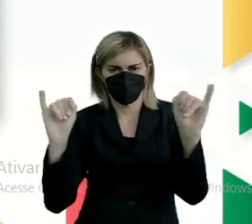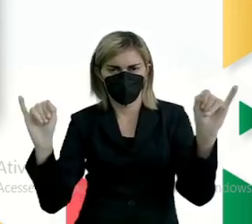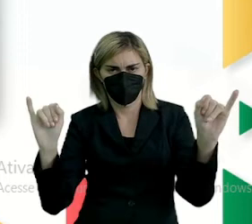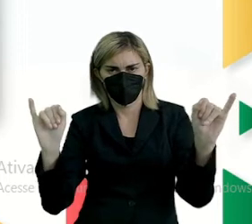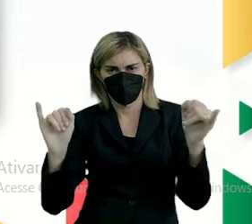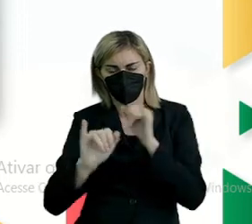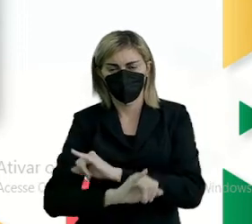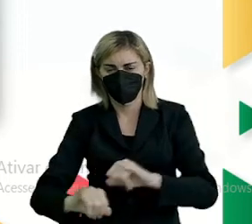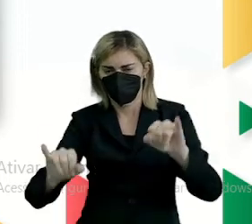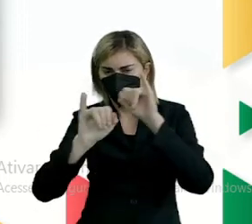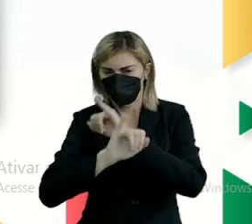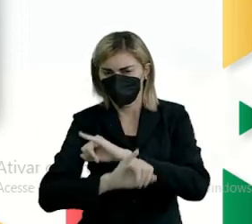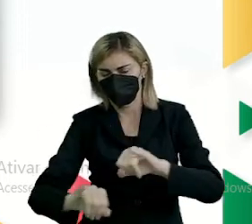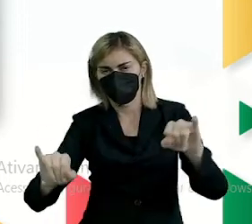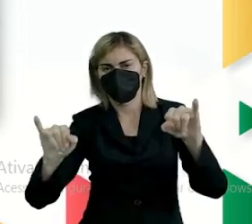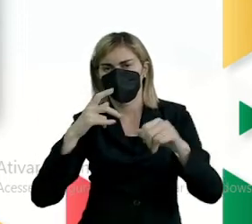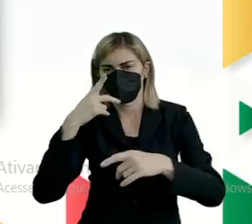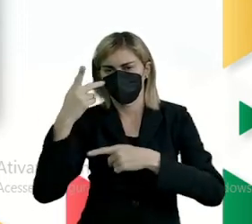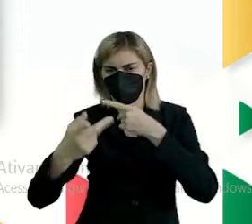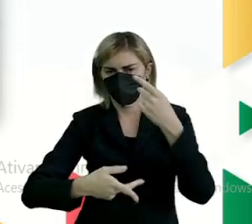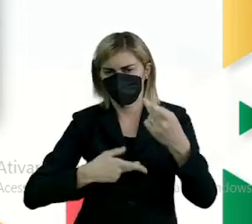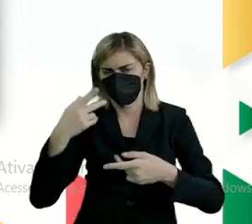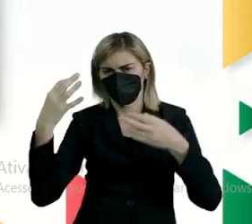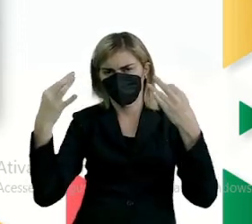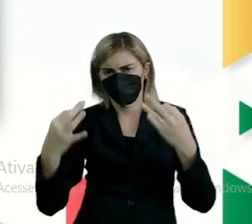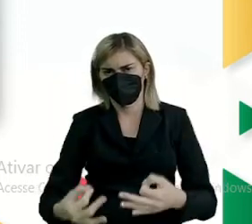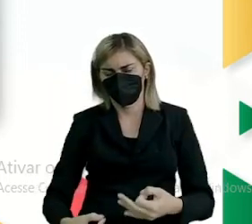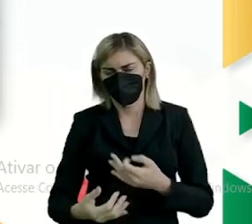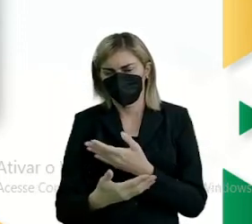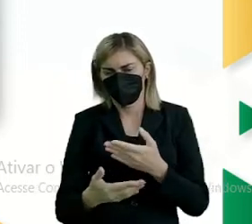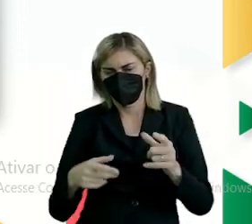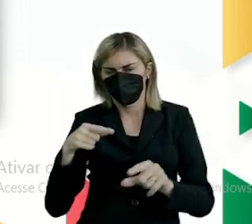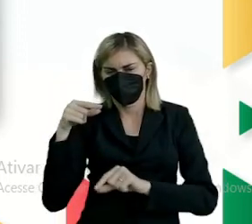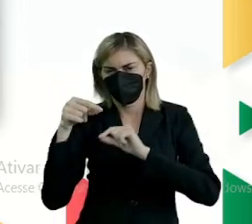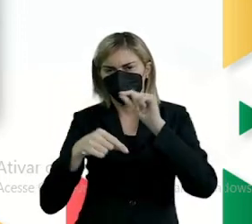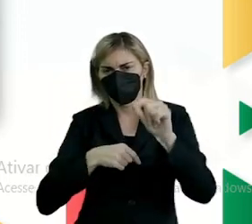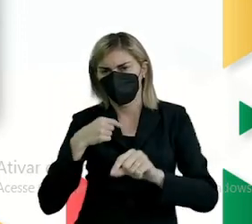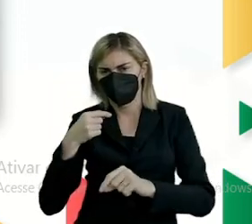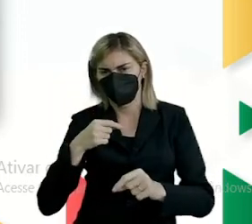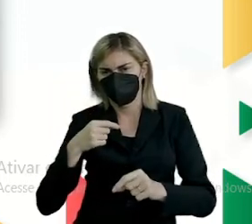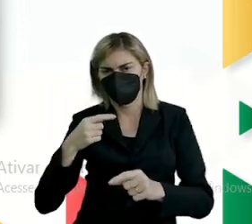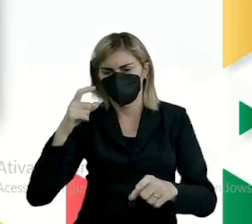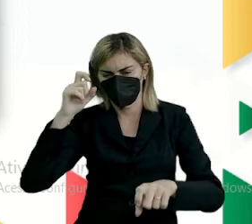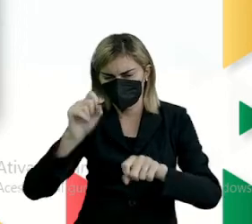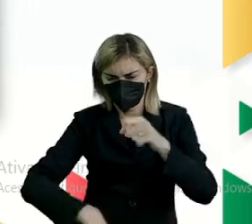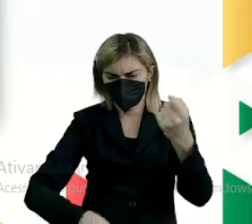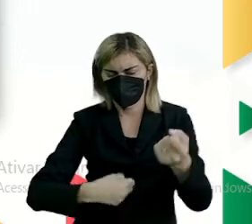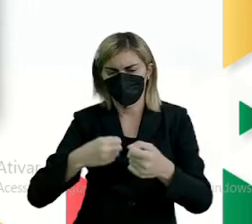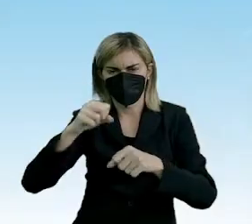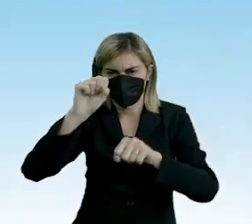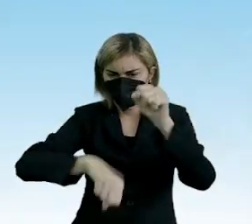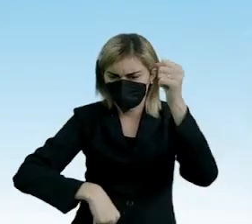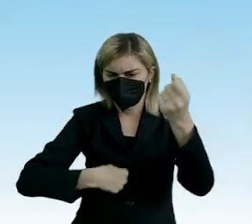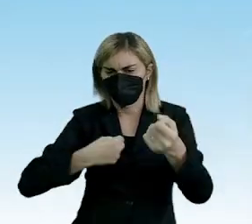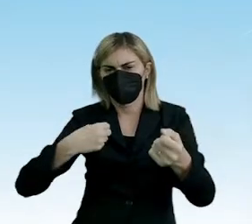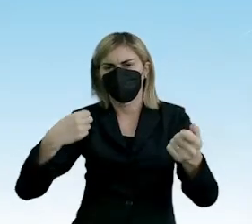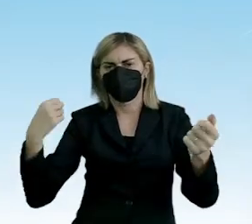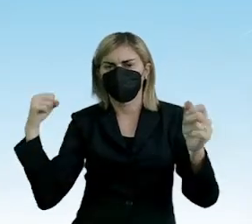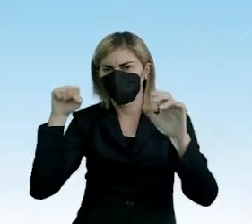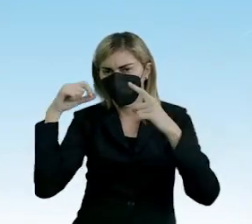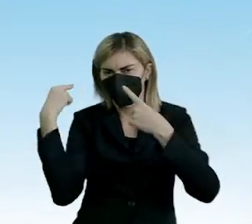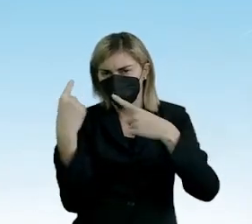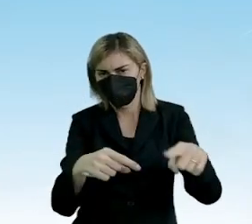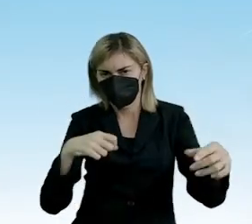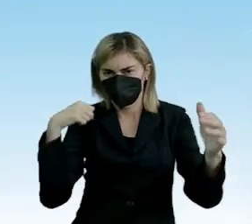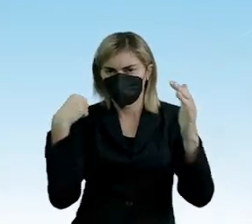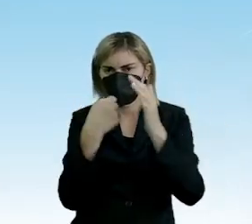essa campanha, ela está falando justamente sobre o quê? É agressão física, agressão contra a